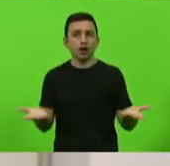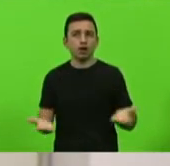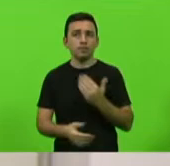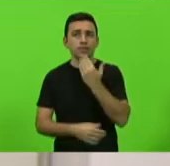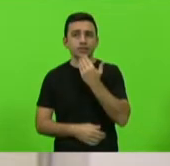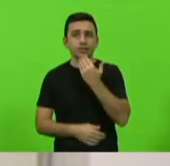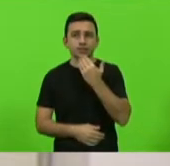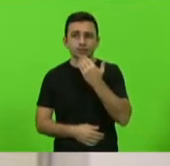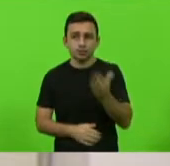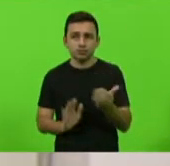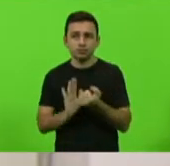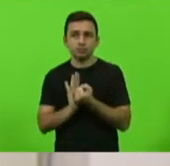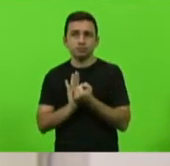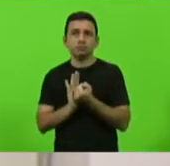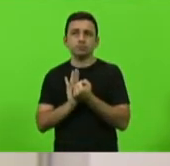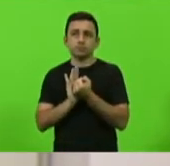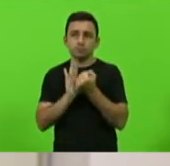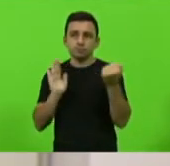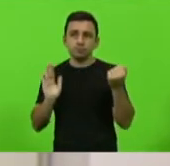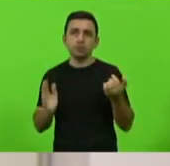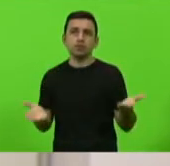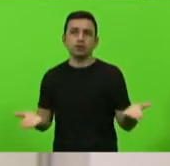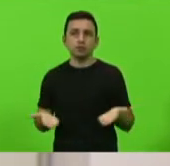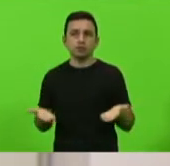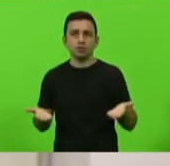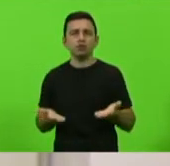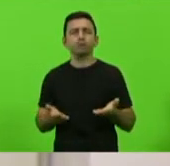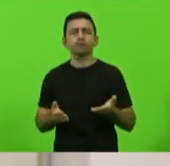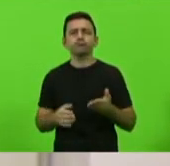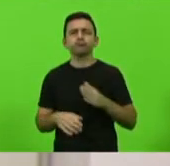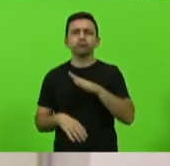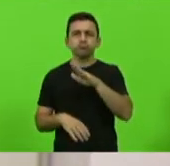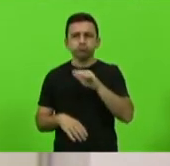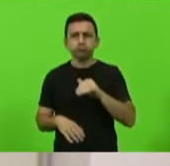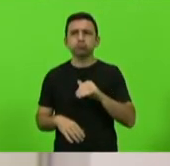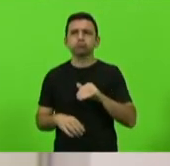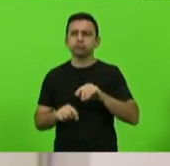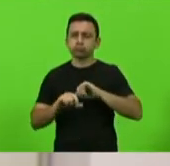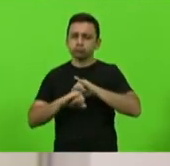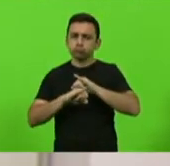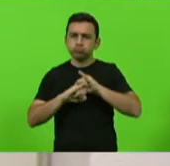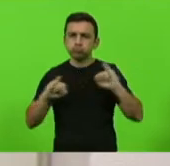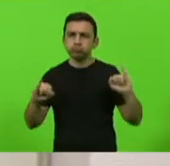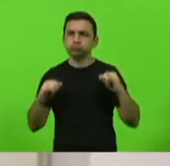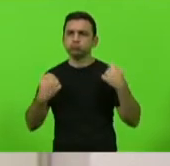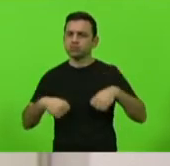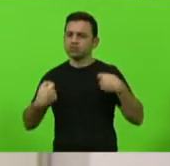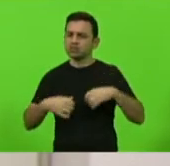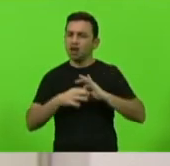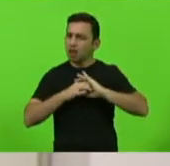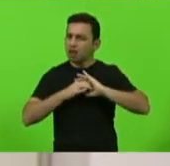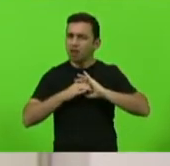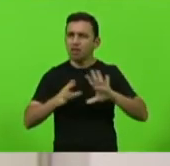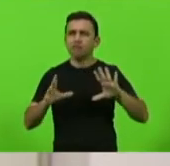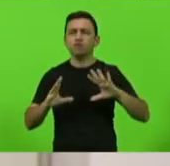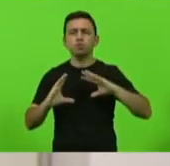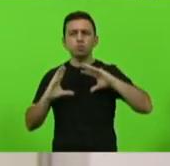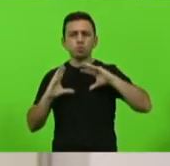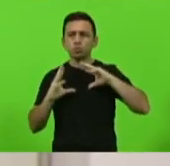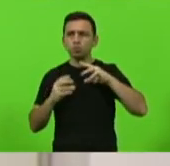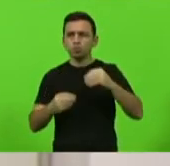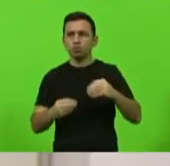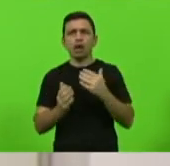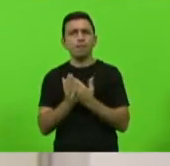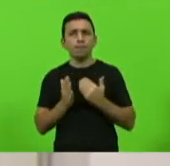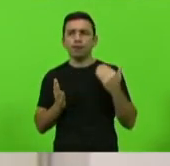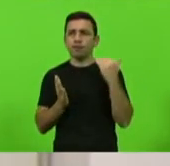o registro, a invocação para que se estenda essa flexibilização, não só por